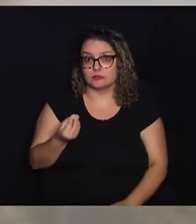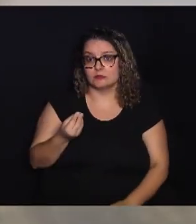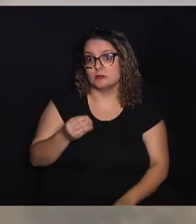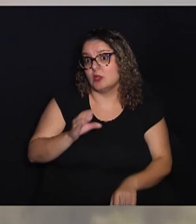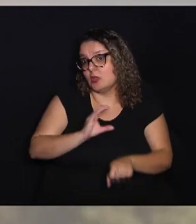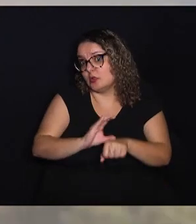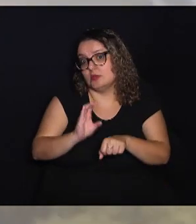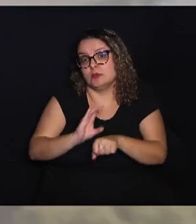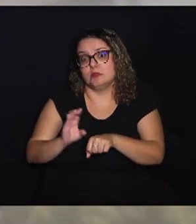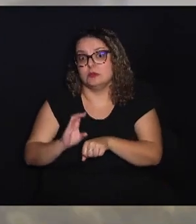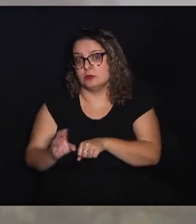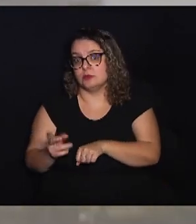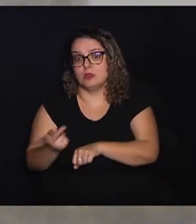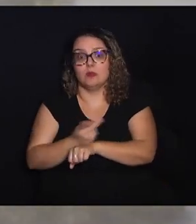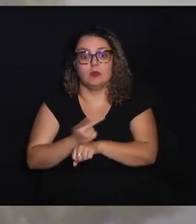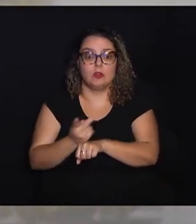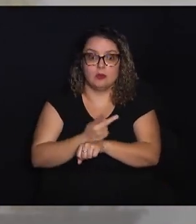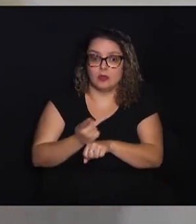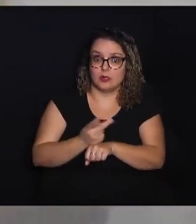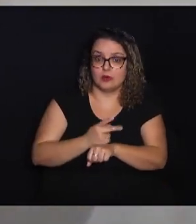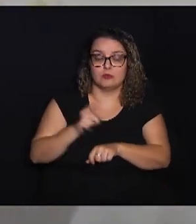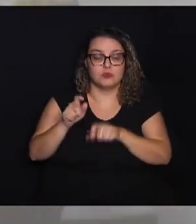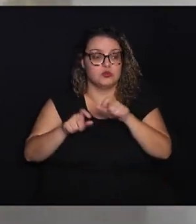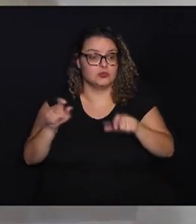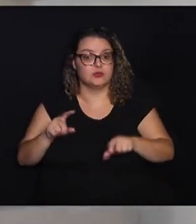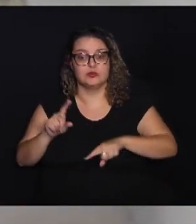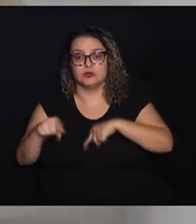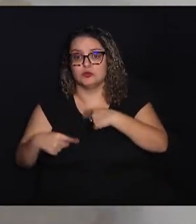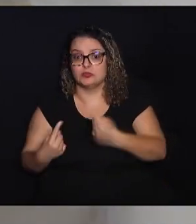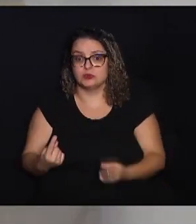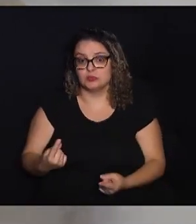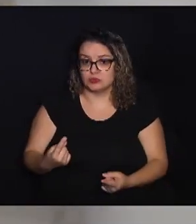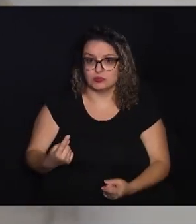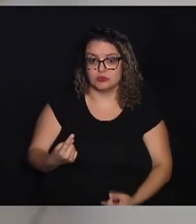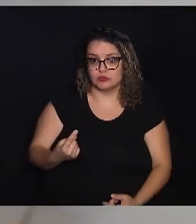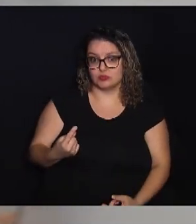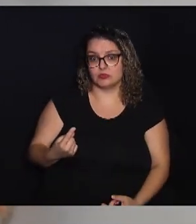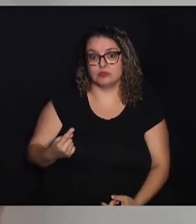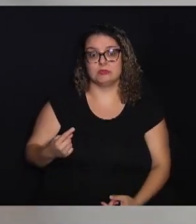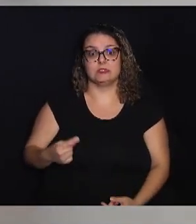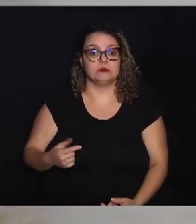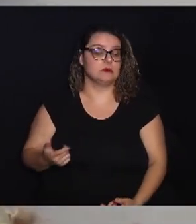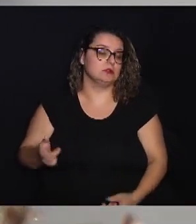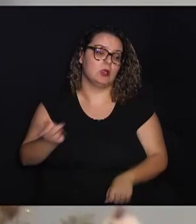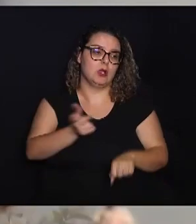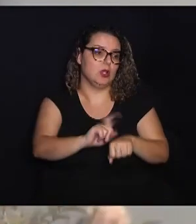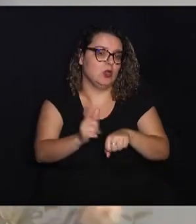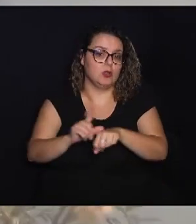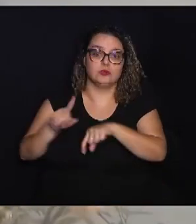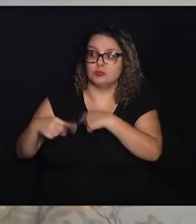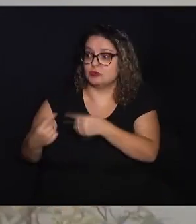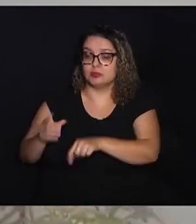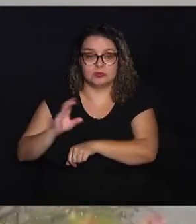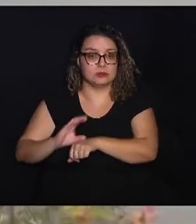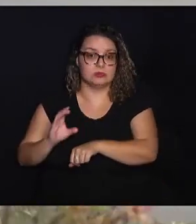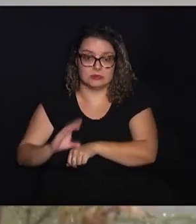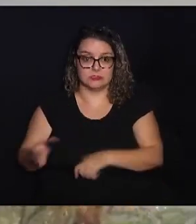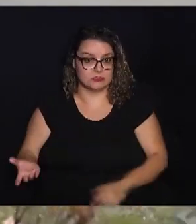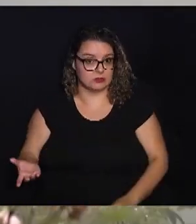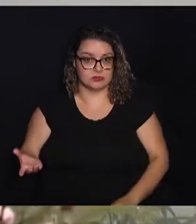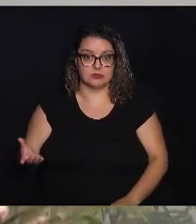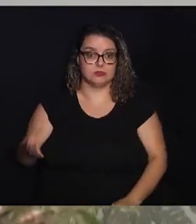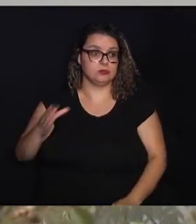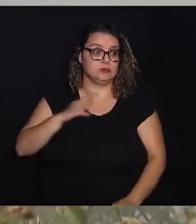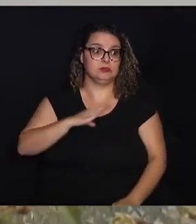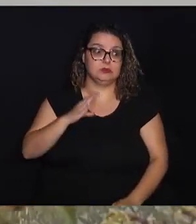cursos. Eu fui atrás de pessoas, fui atrás de outras lojas, outras cidades. Já fui fazer curso em Curitiba, para você ter uma ideia,